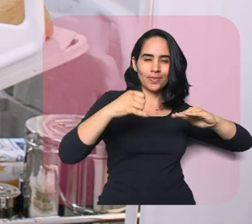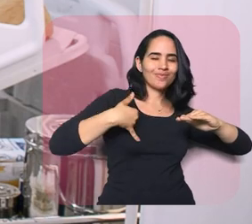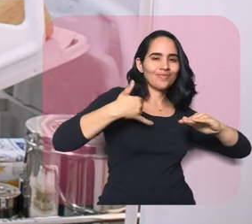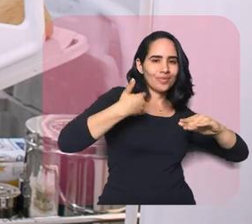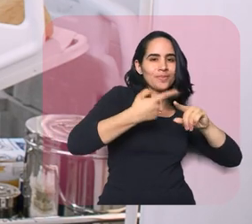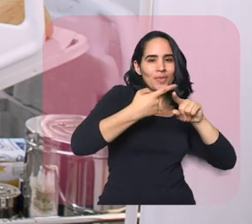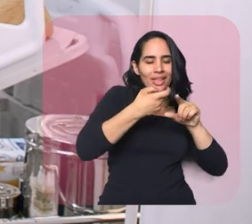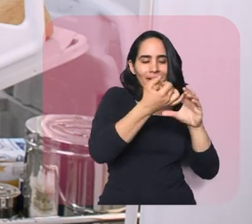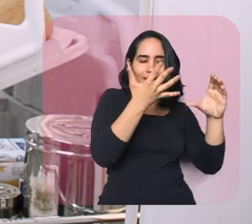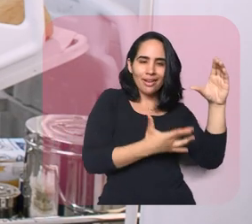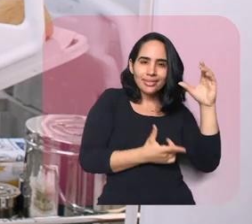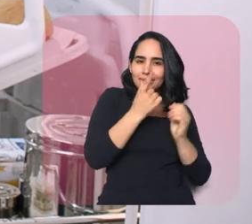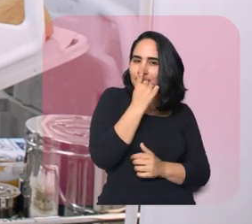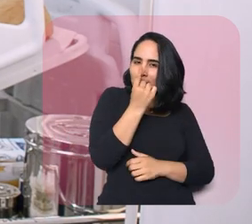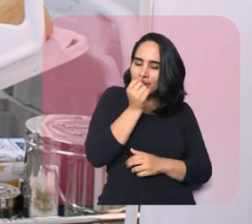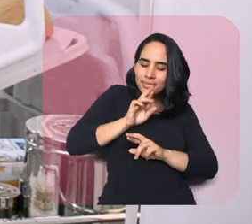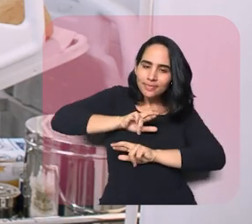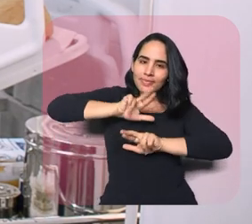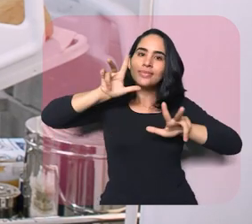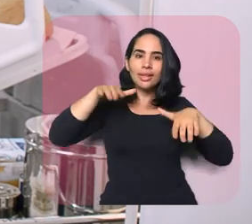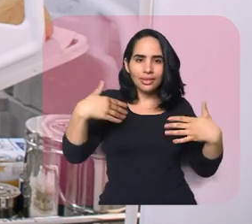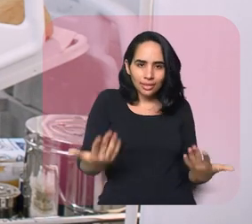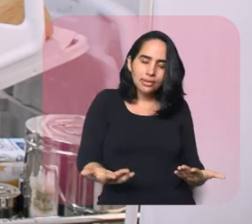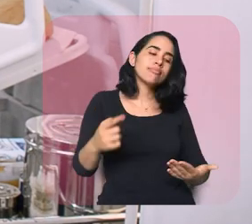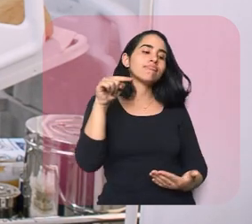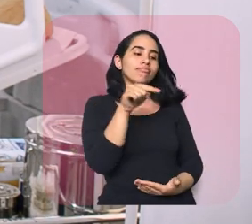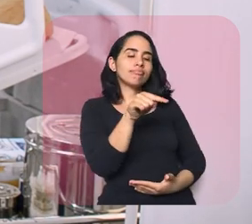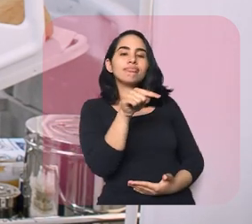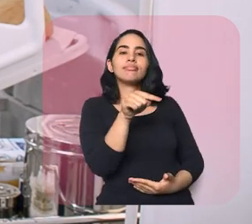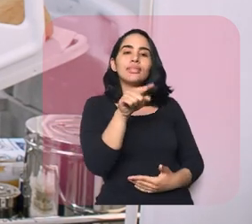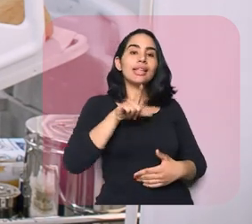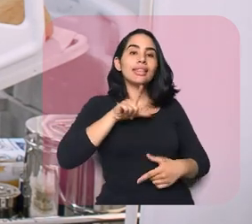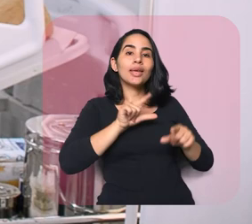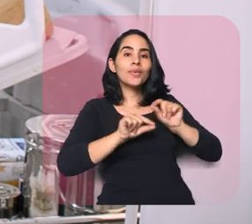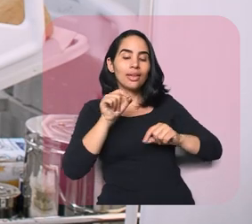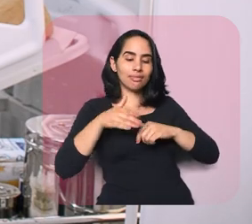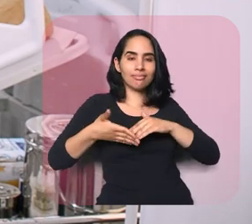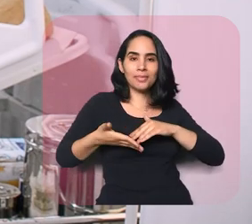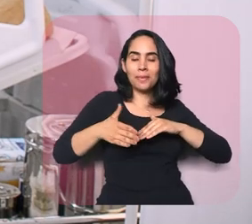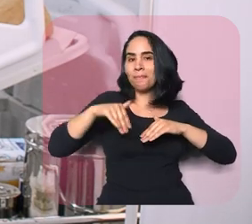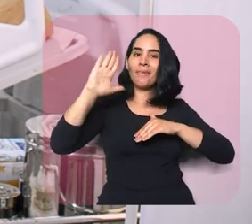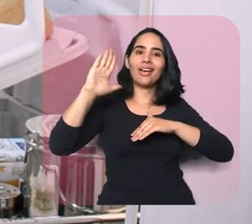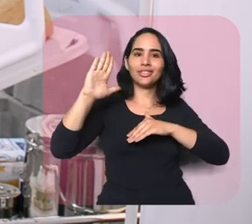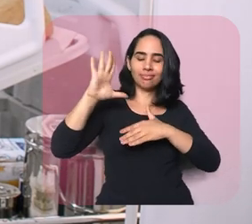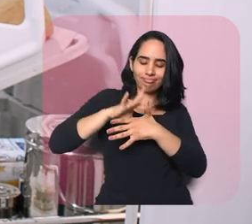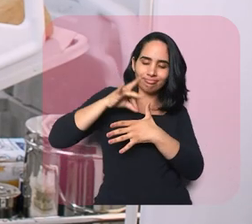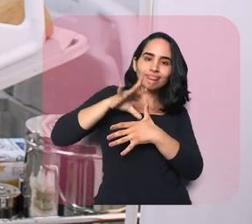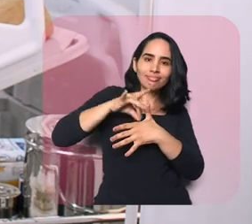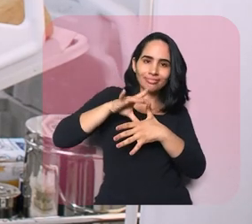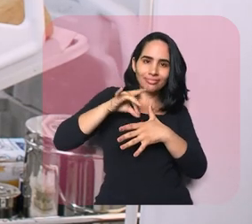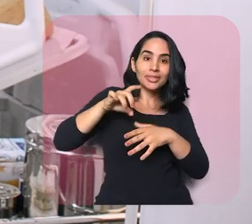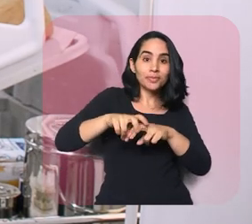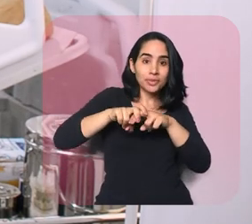anos, pois a densidade mamária é diferente e mulheres acima de 40 anos possuem mais gordura na mama. Devido a